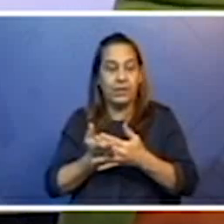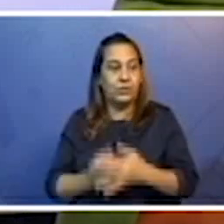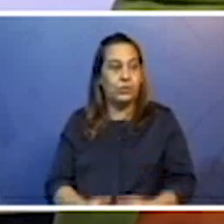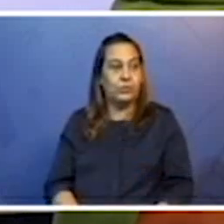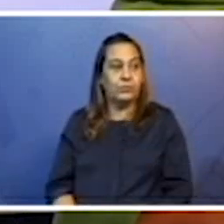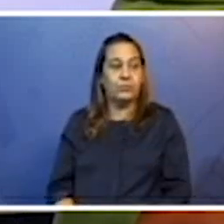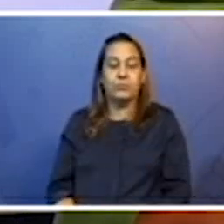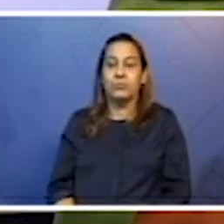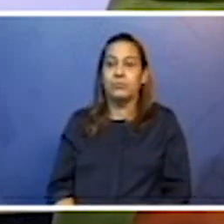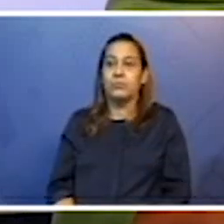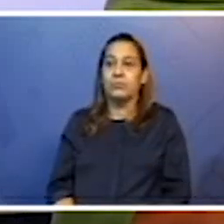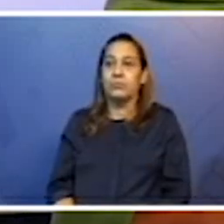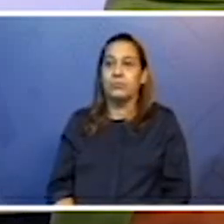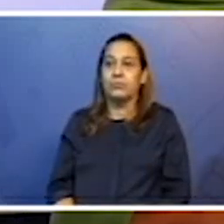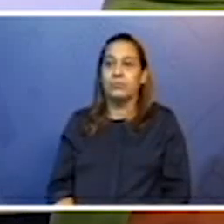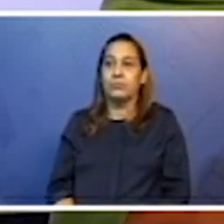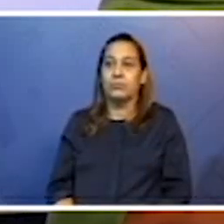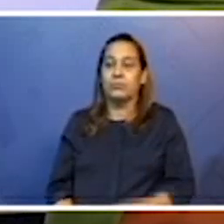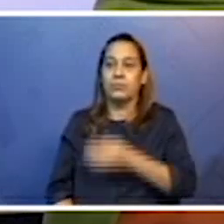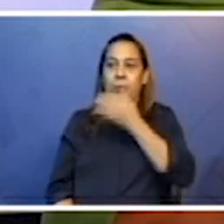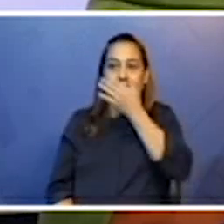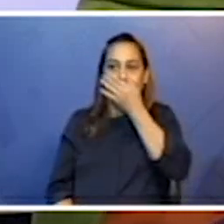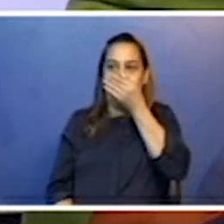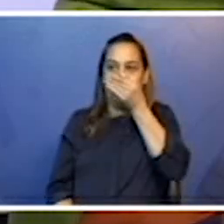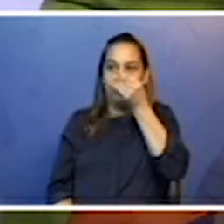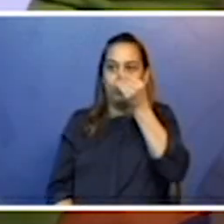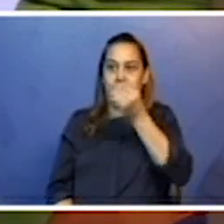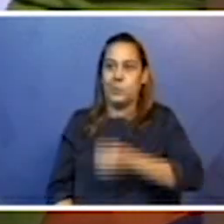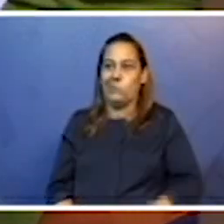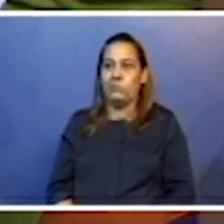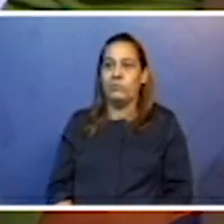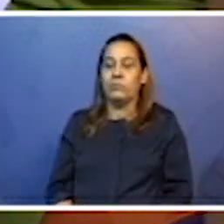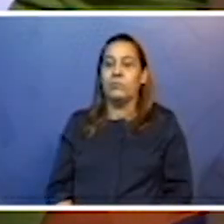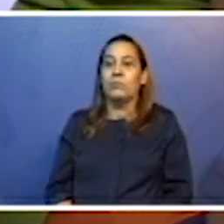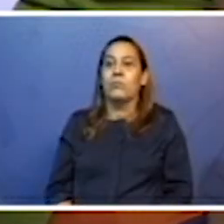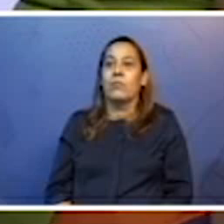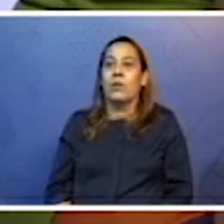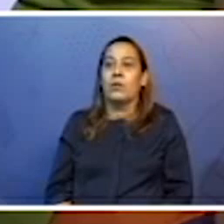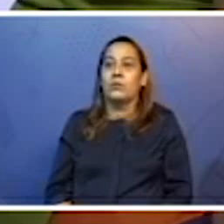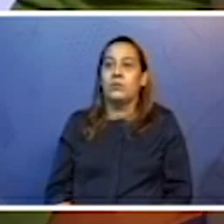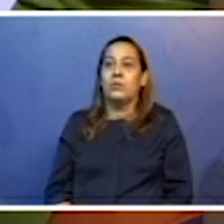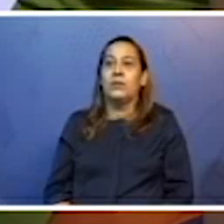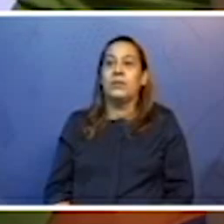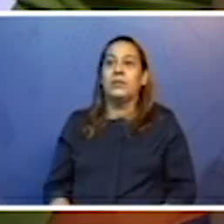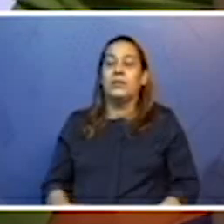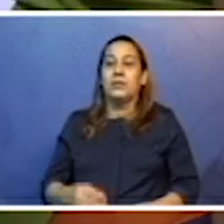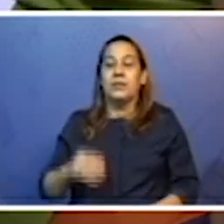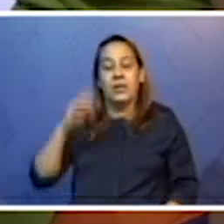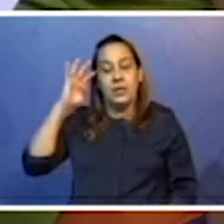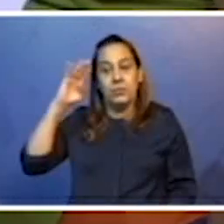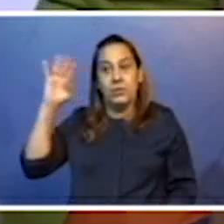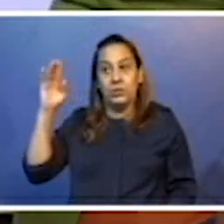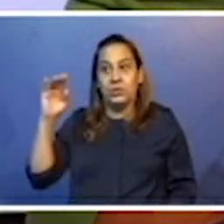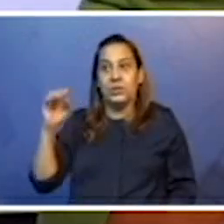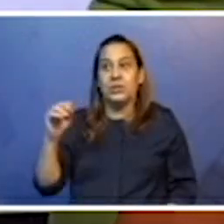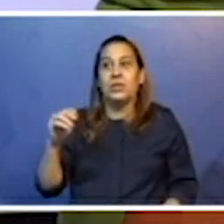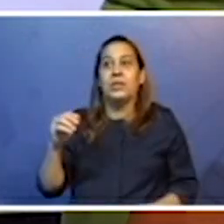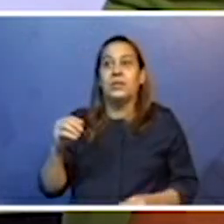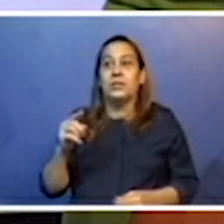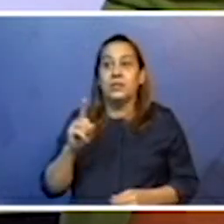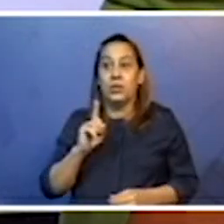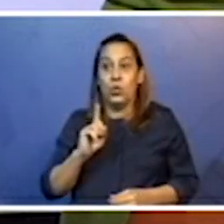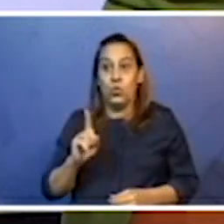pote 4? No meio da capacidade do pote 4, então imagina,